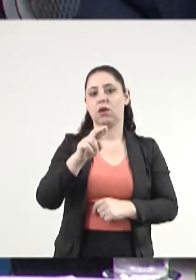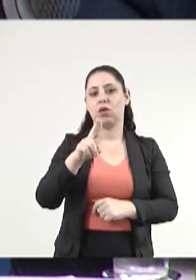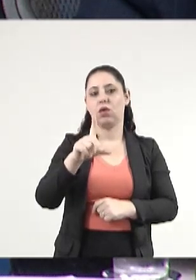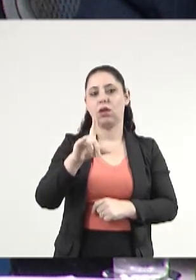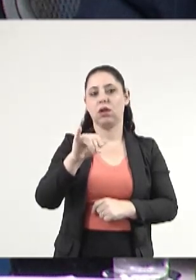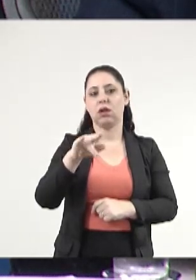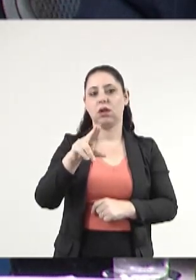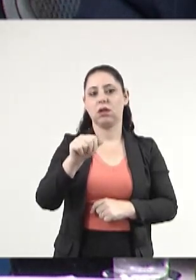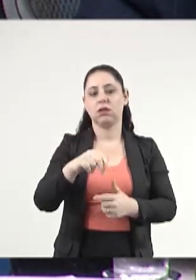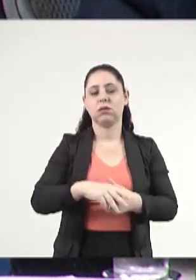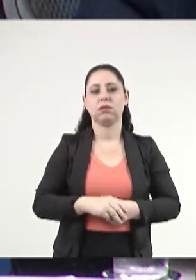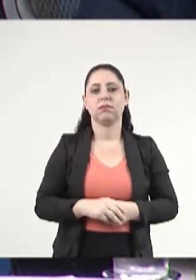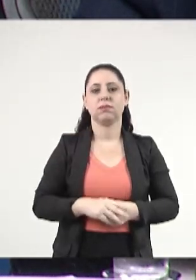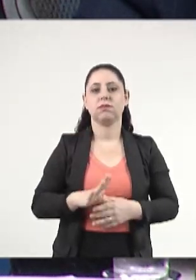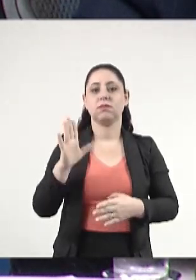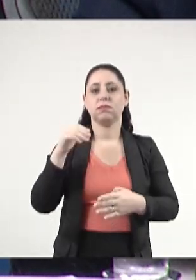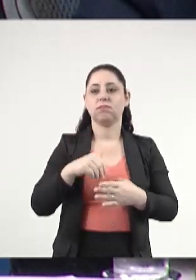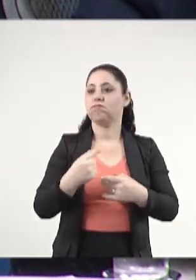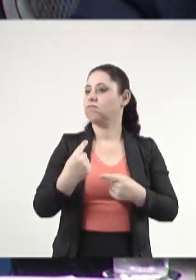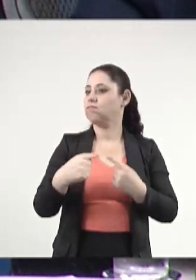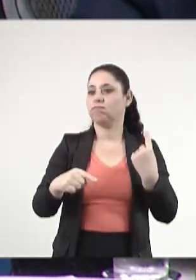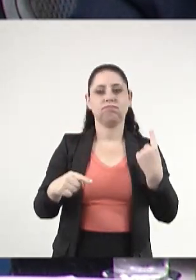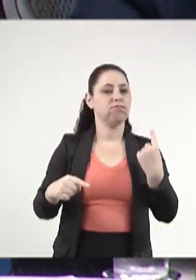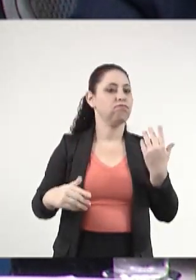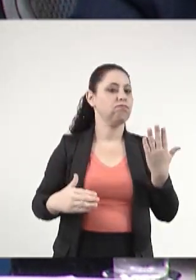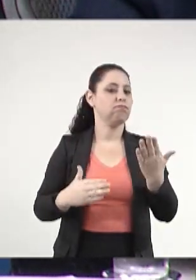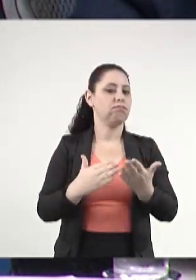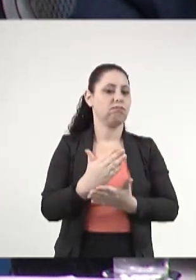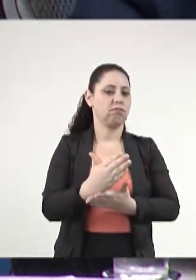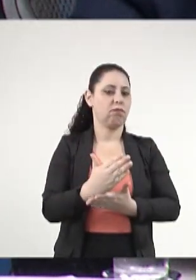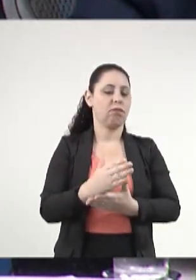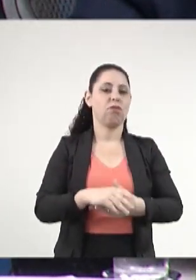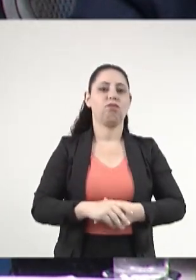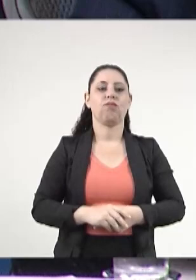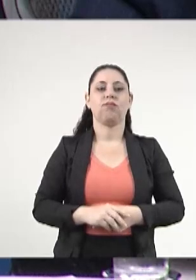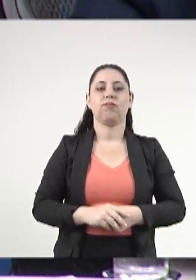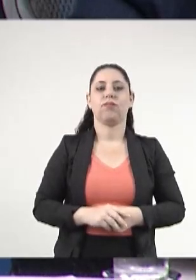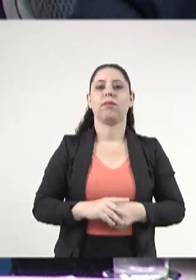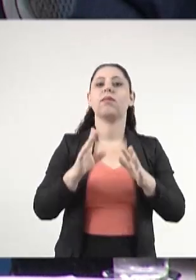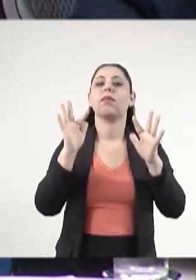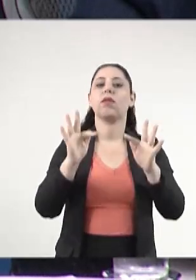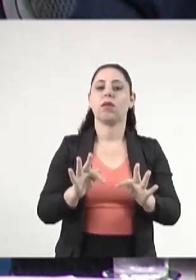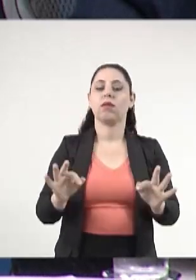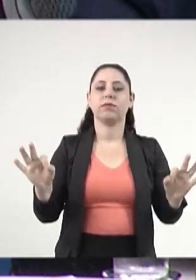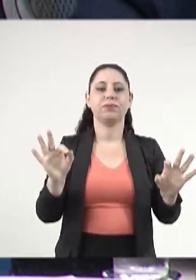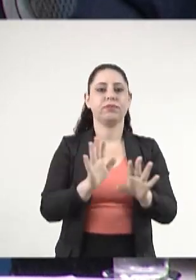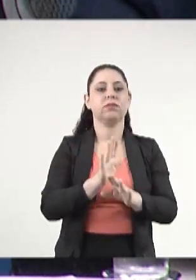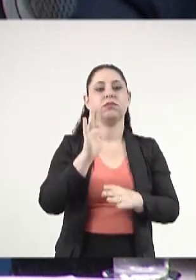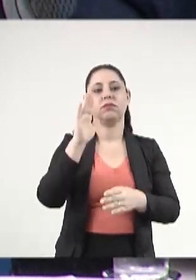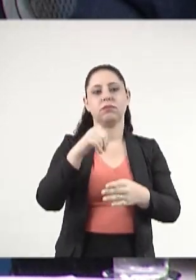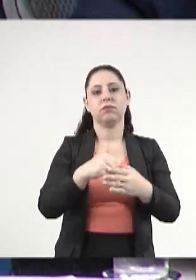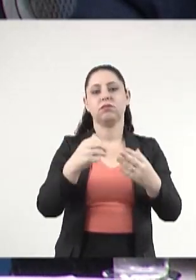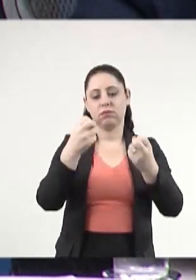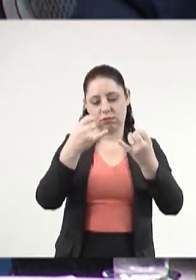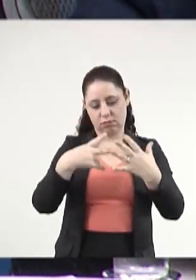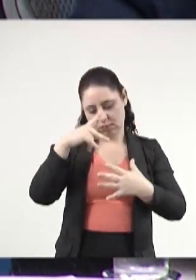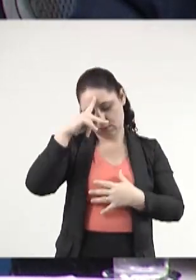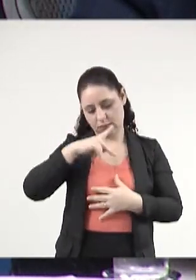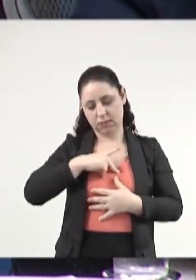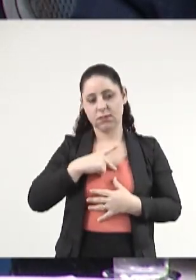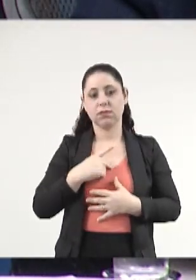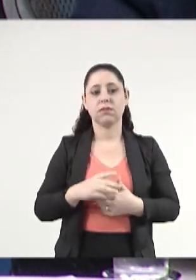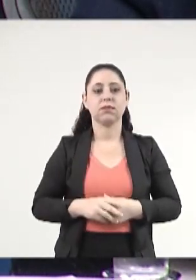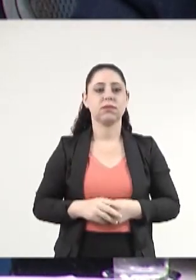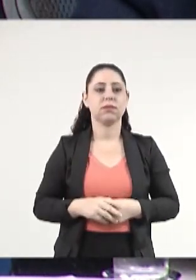da Rocha. Em votação, não havendo oposição, dou por aprovado. Encerrada a ordem do dia. Passemos às explicações